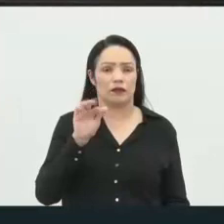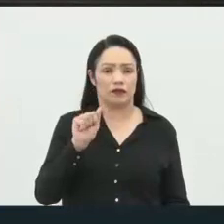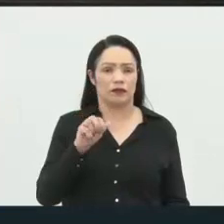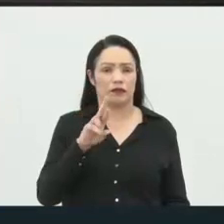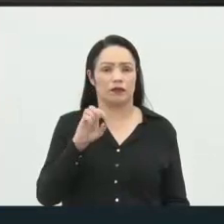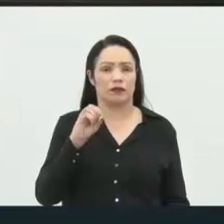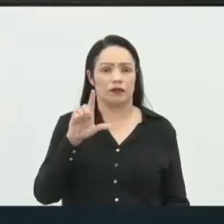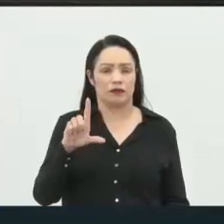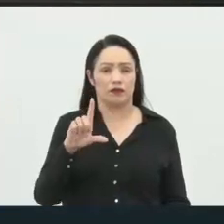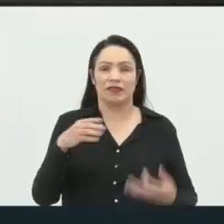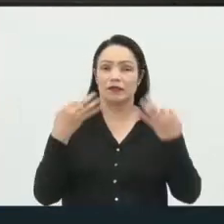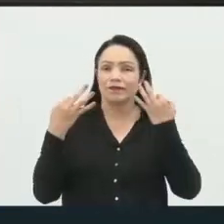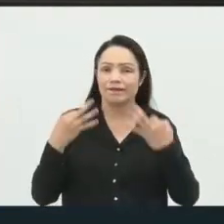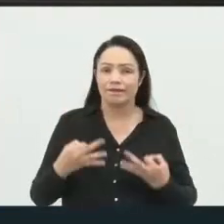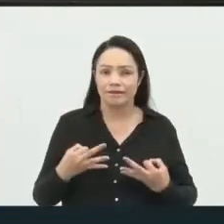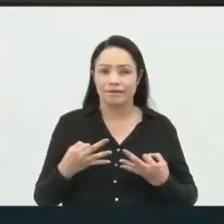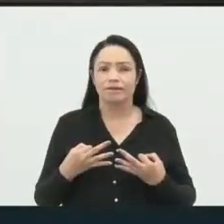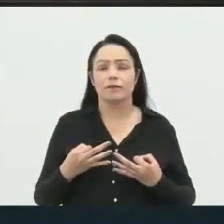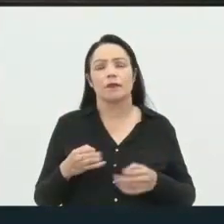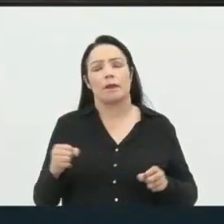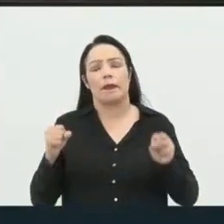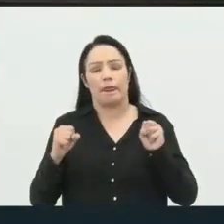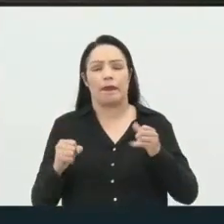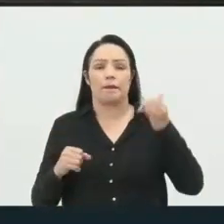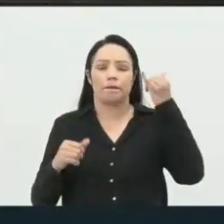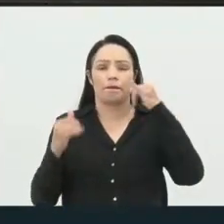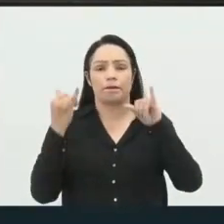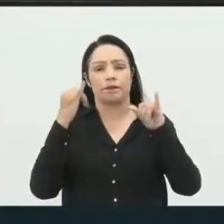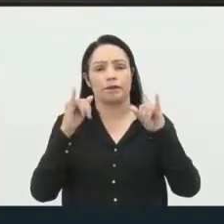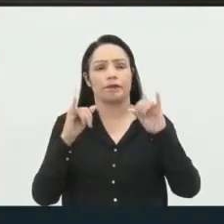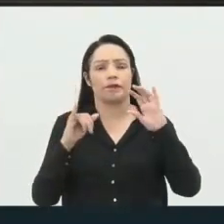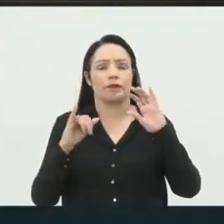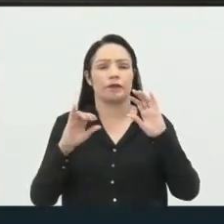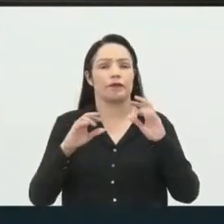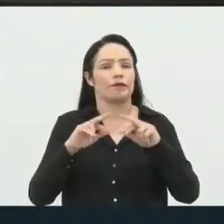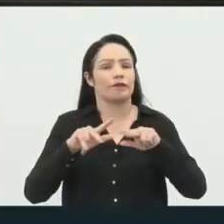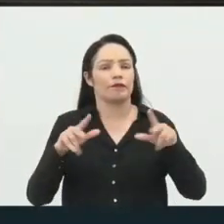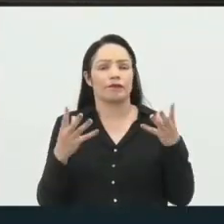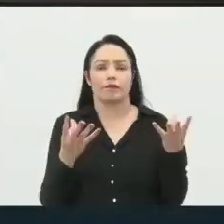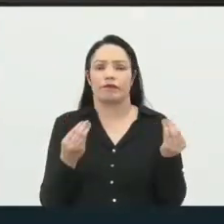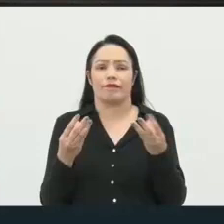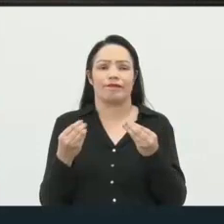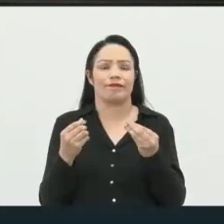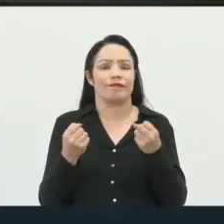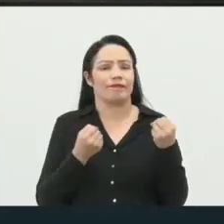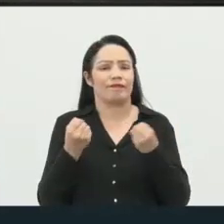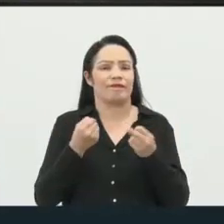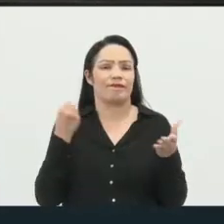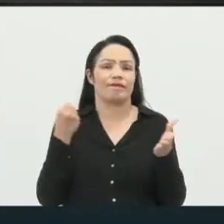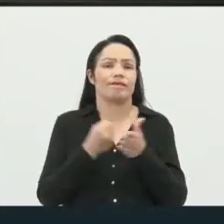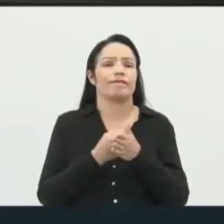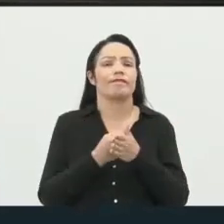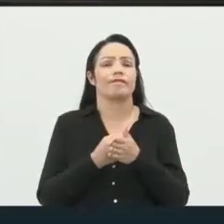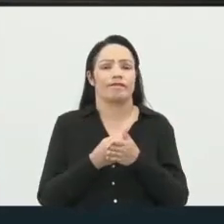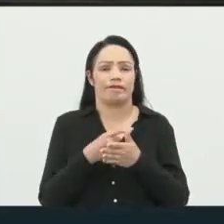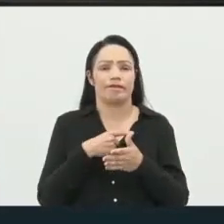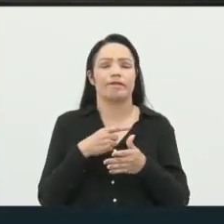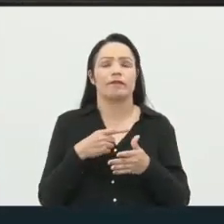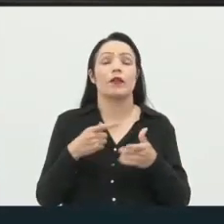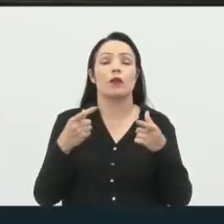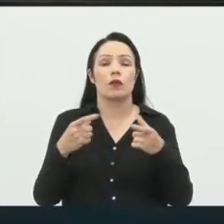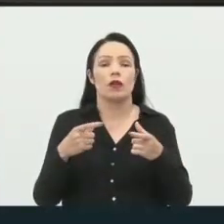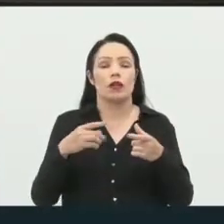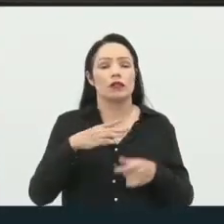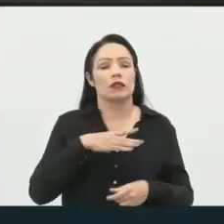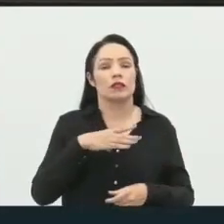nós iríamos evitar Vários acidentes ali em Cidade Soberana